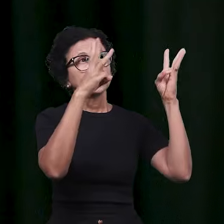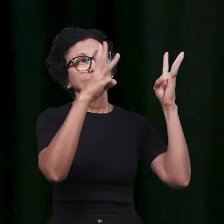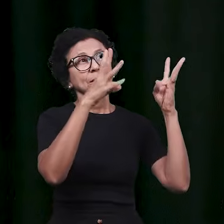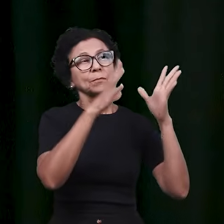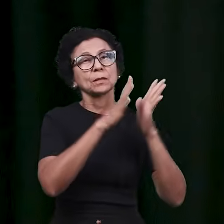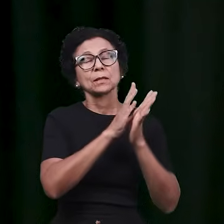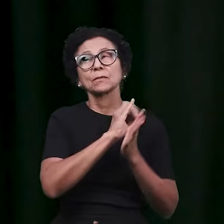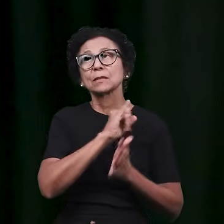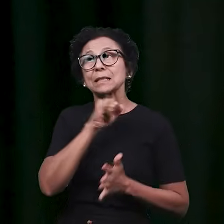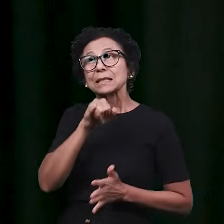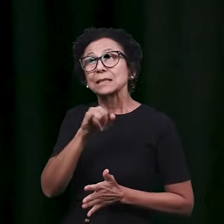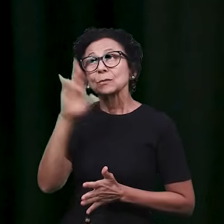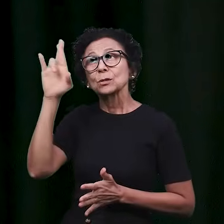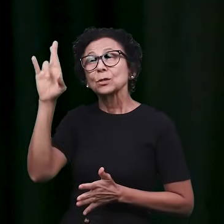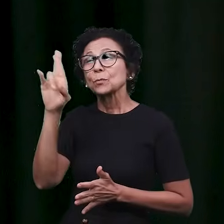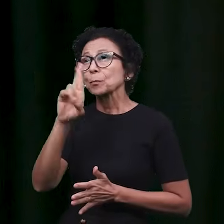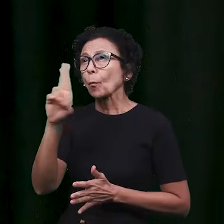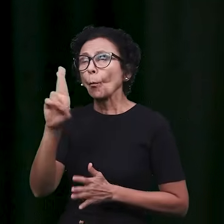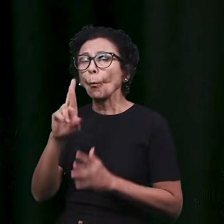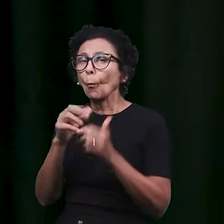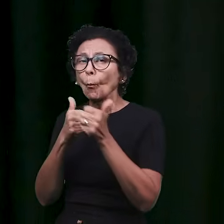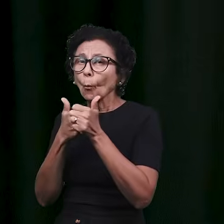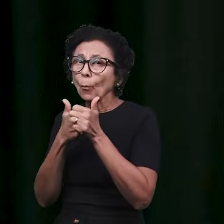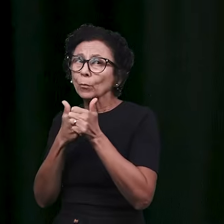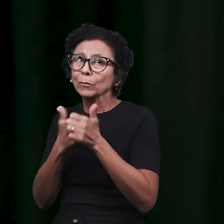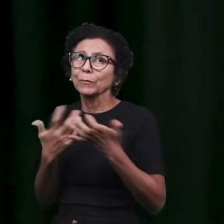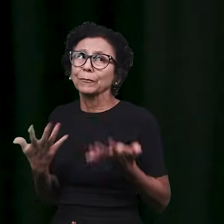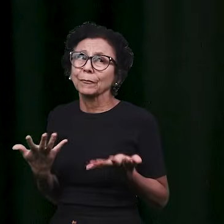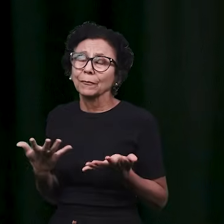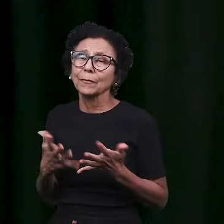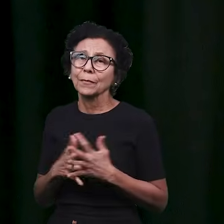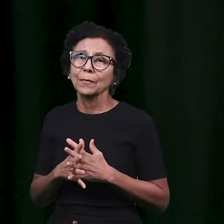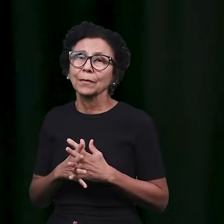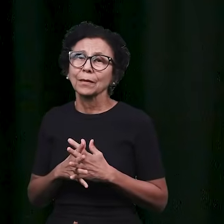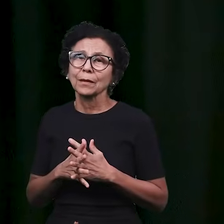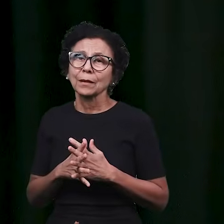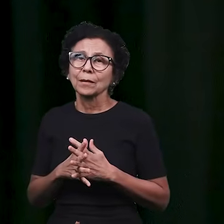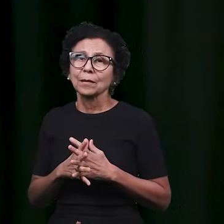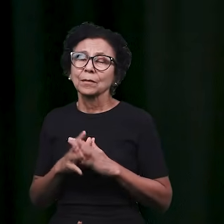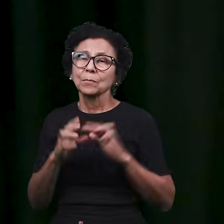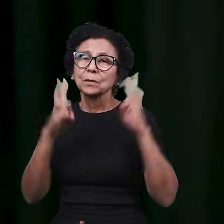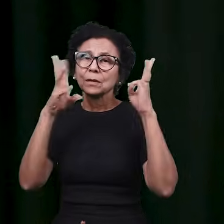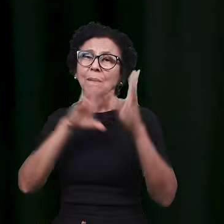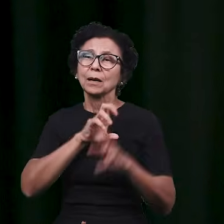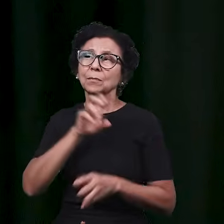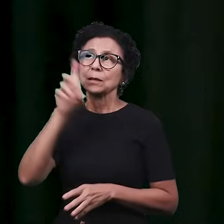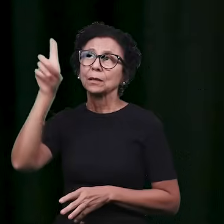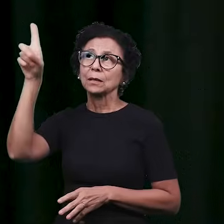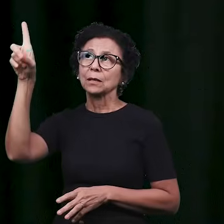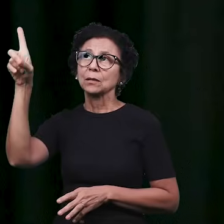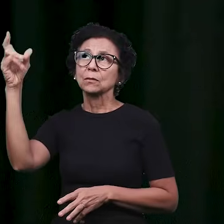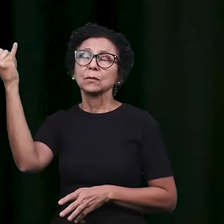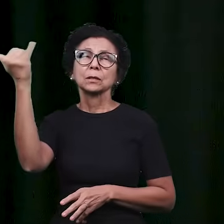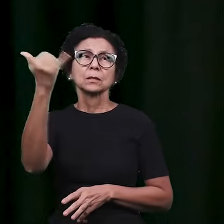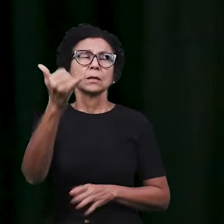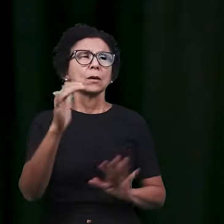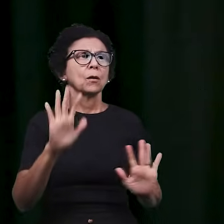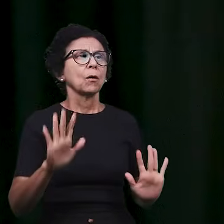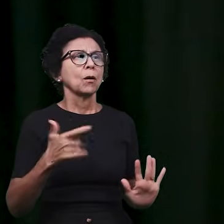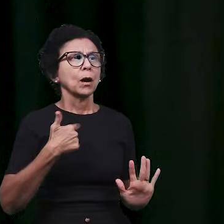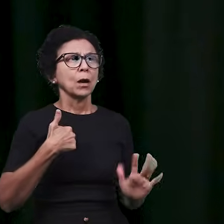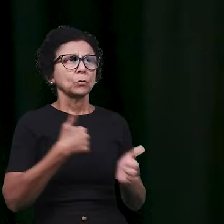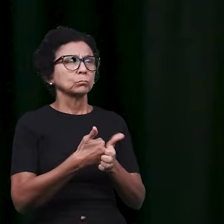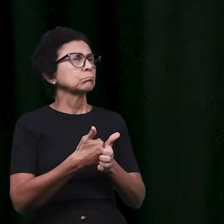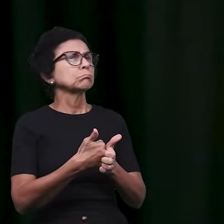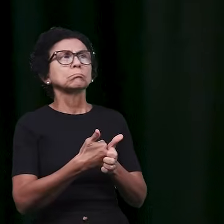e ele amava esse Deus e queria essa amizade, queria a presença desse Deus. E Deus, quando disse para ele, olha, eu não irei mais